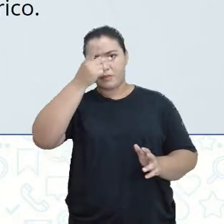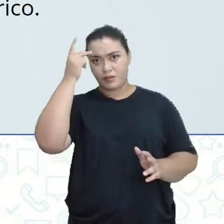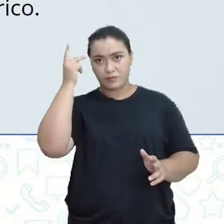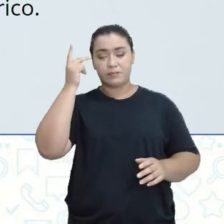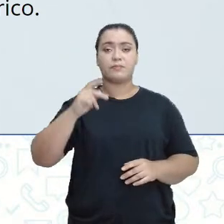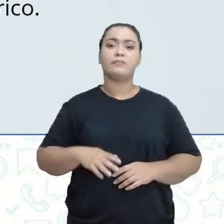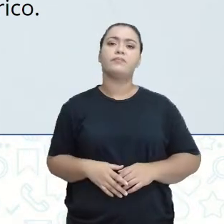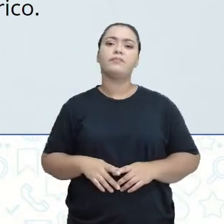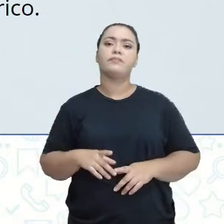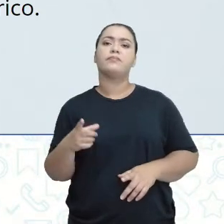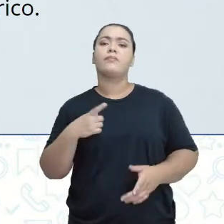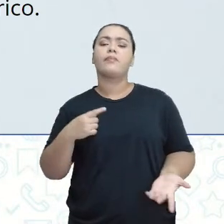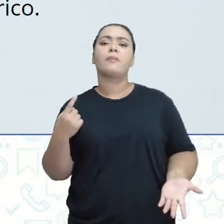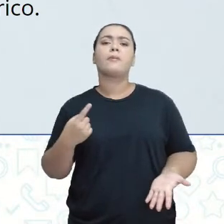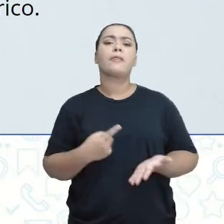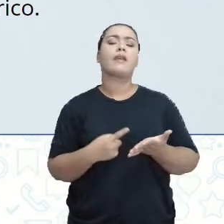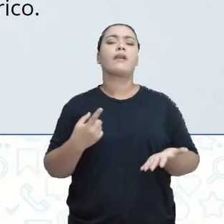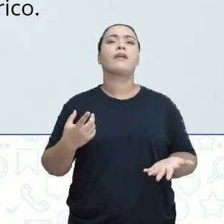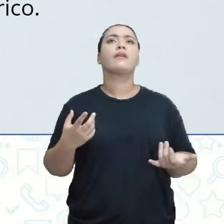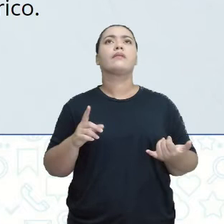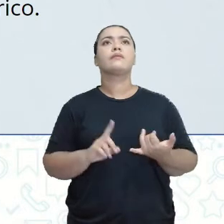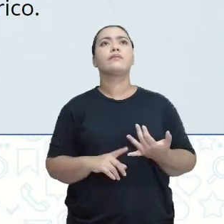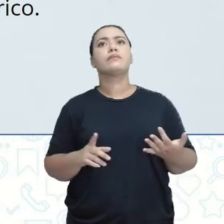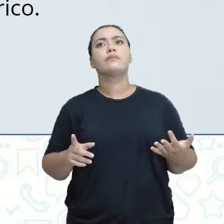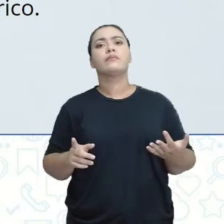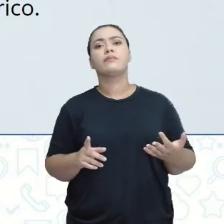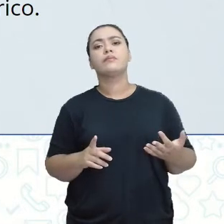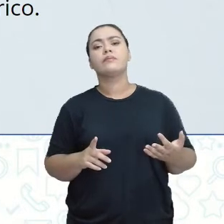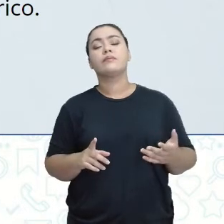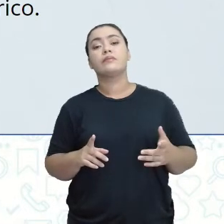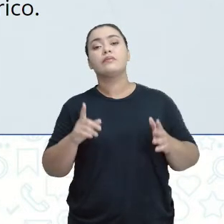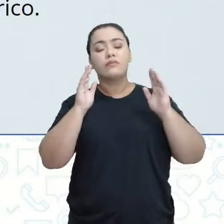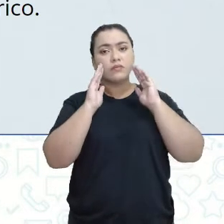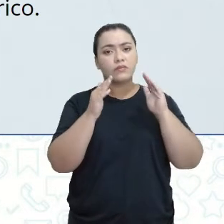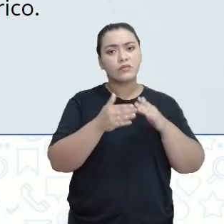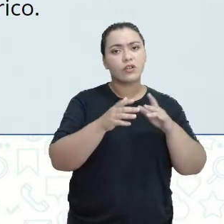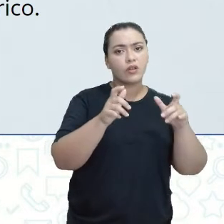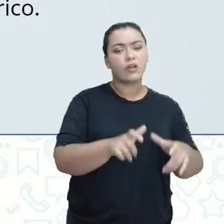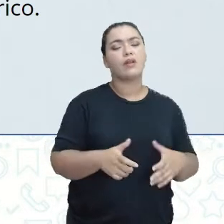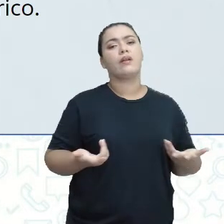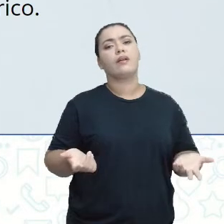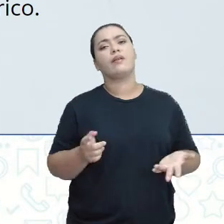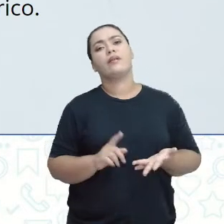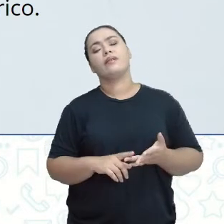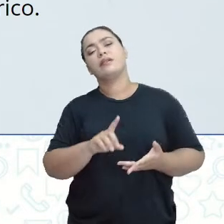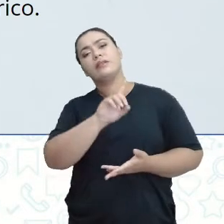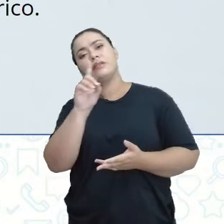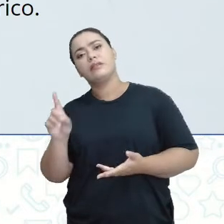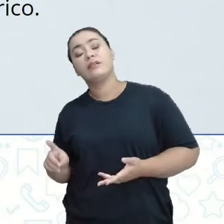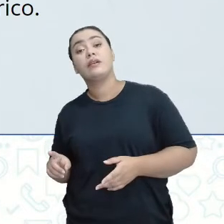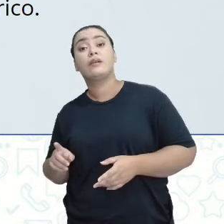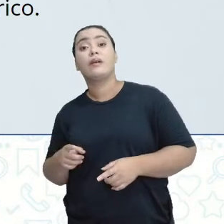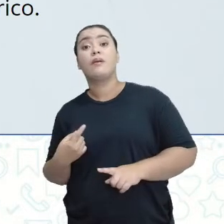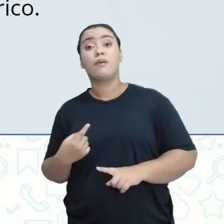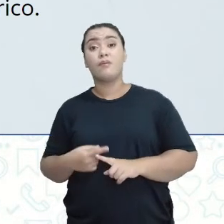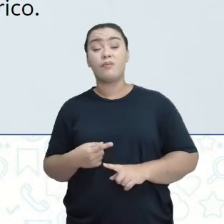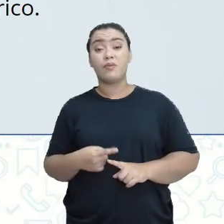quê? Marcas temporais, a gente tem especificidades de locais, de datas, até